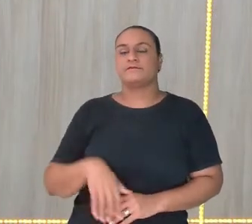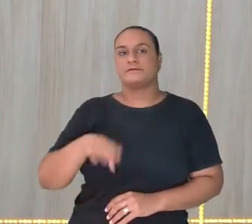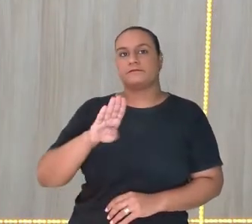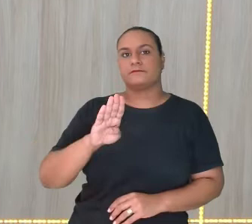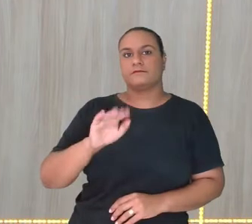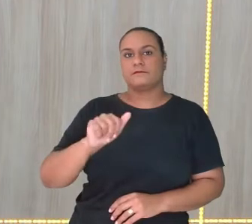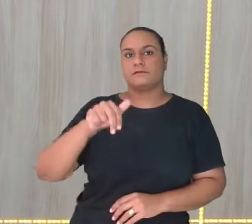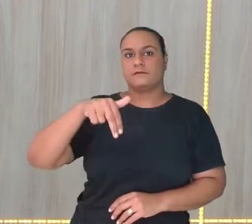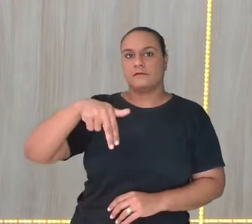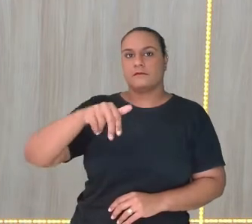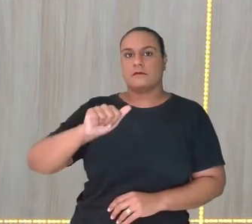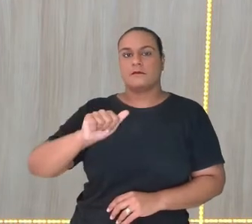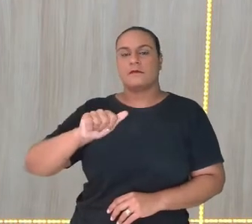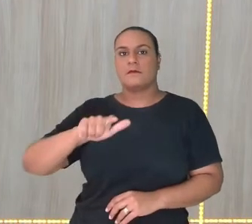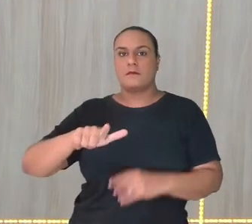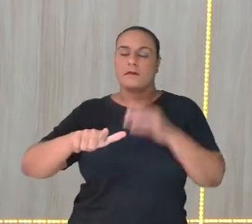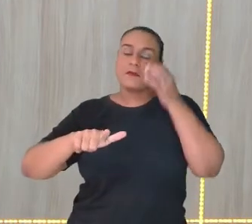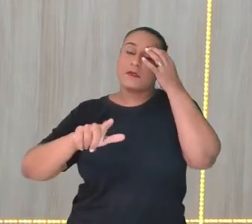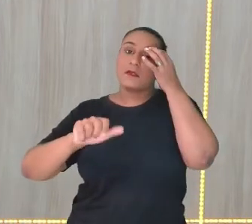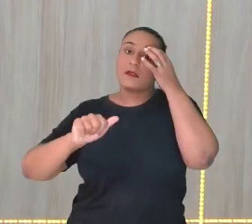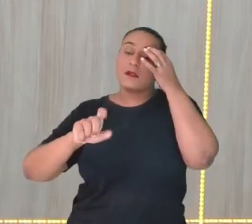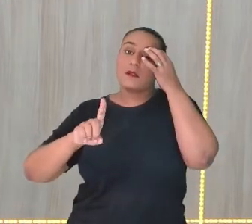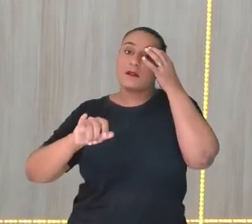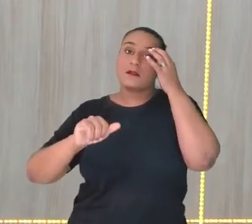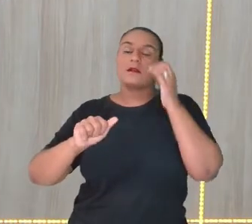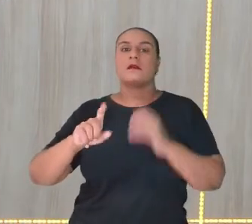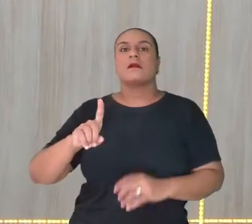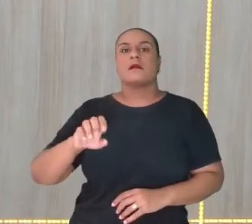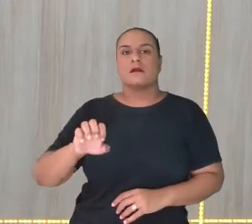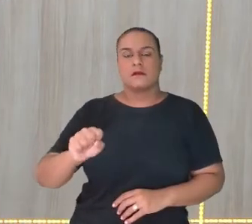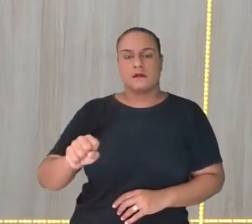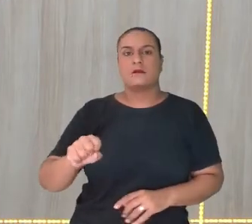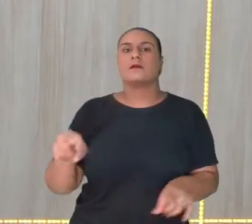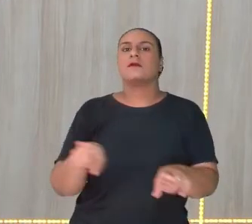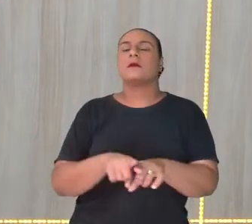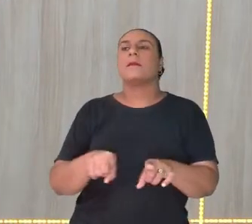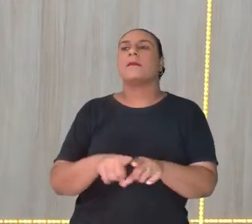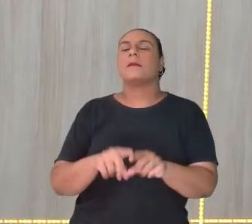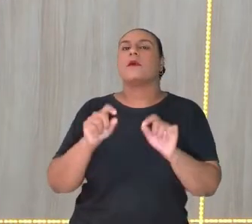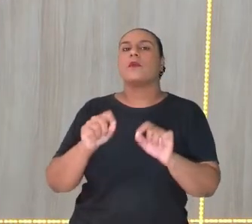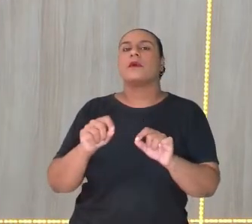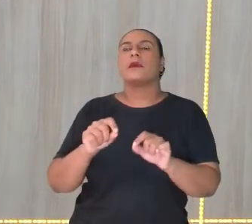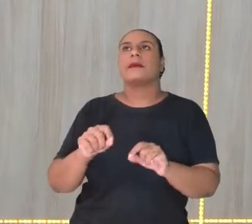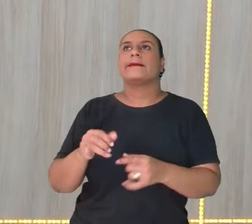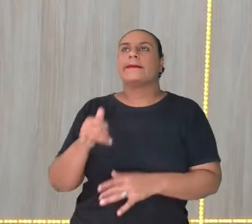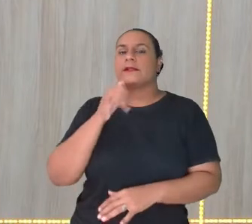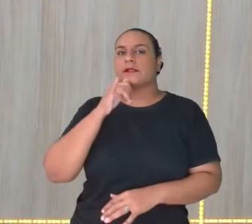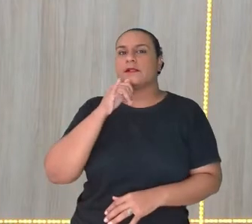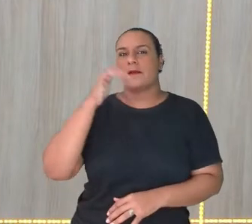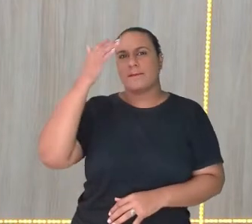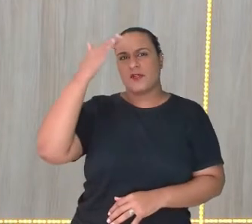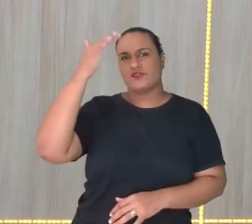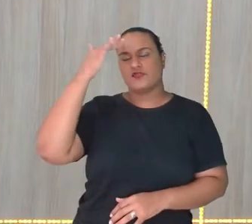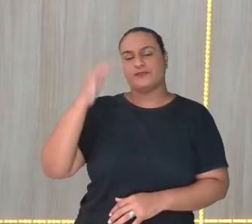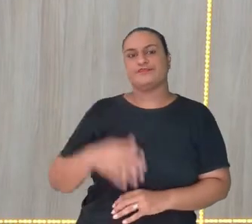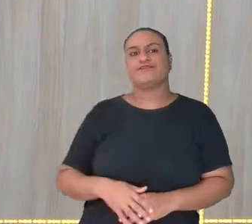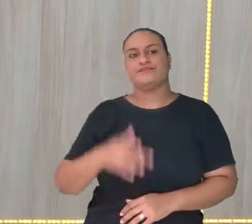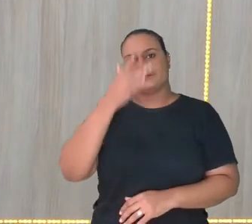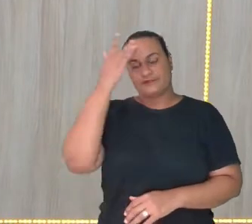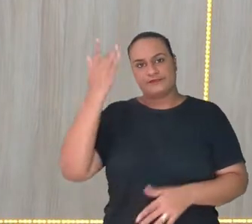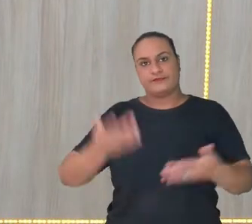o bano, né, ou a taxa de banalidade, era o seguinte: imagine que o servo ele